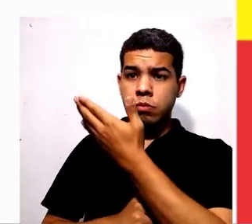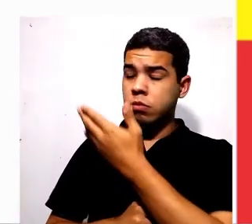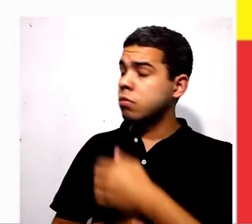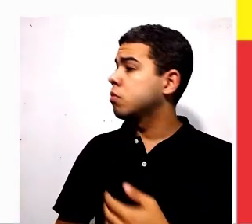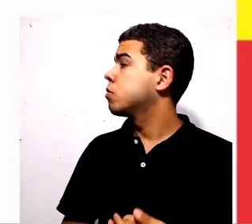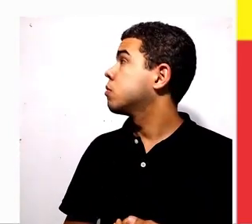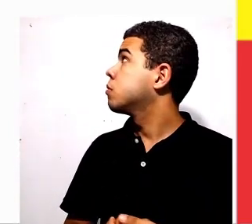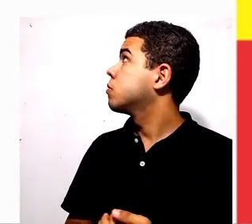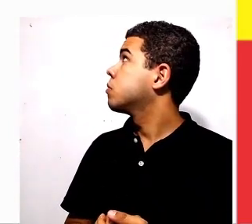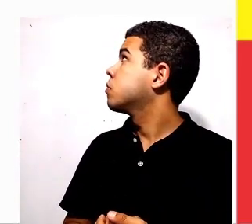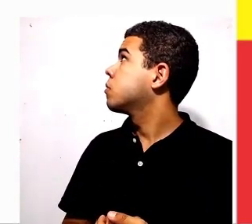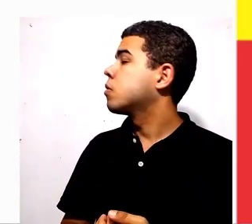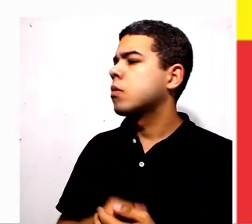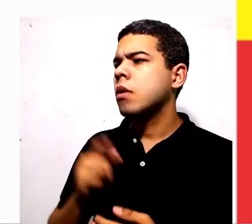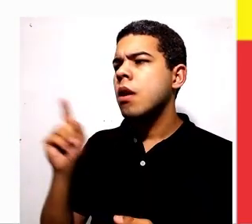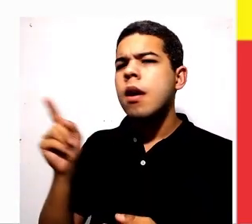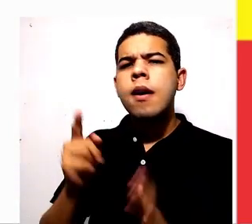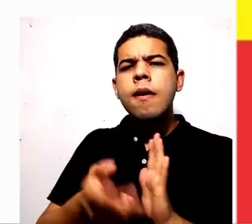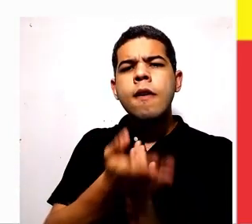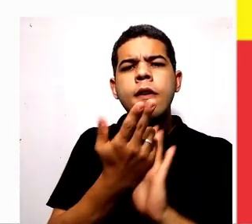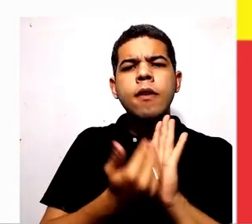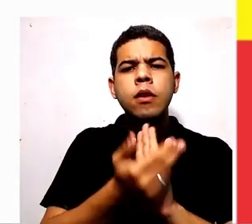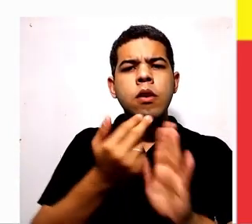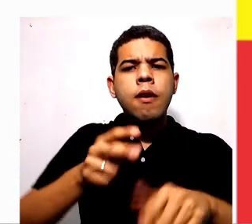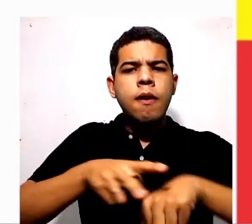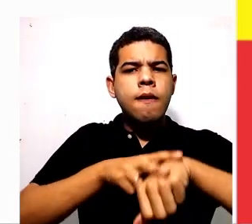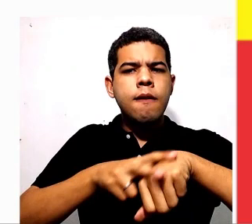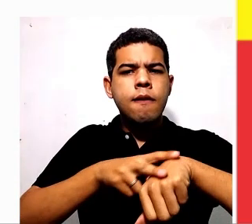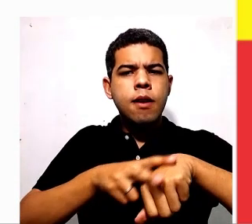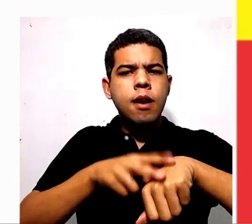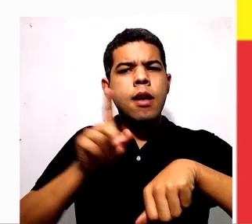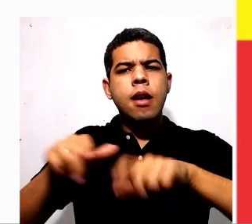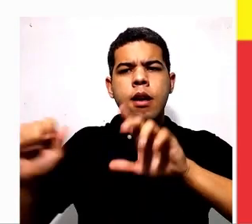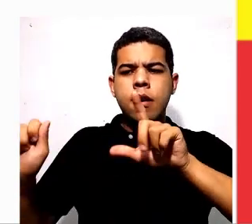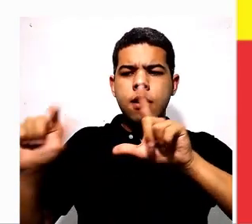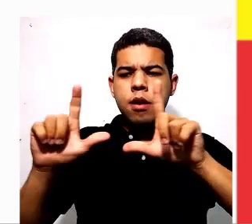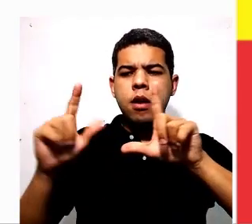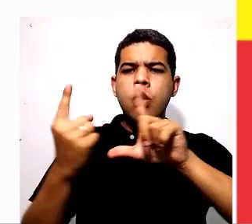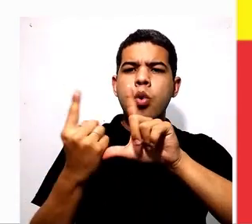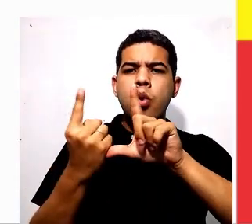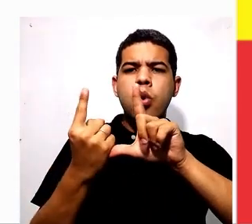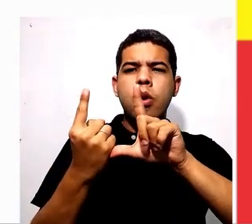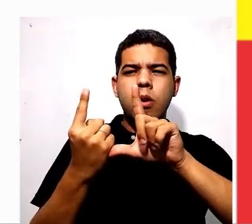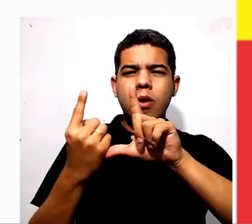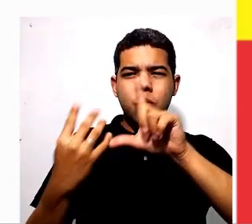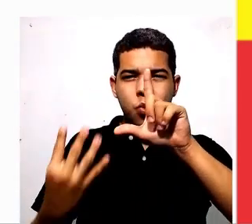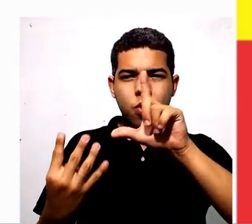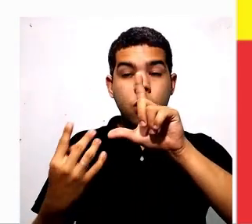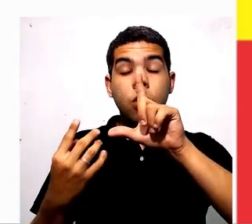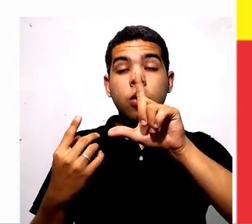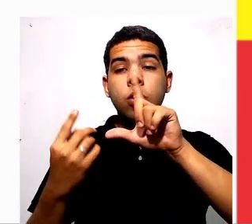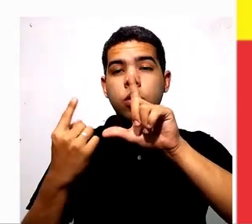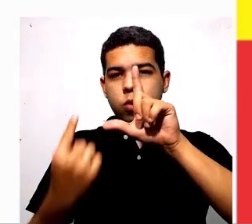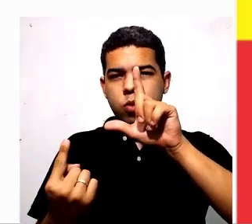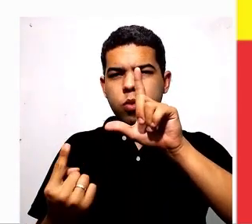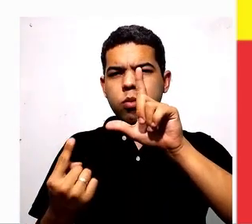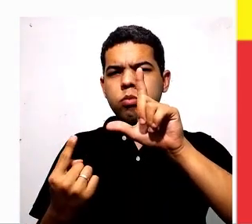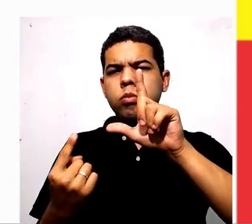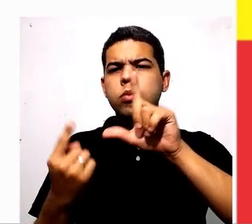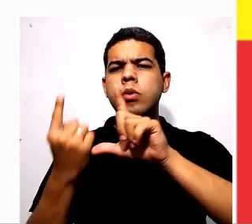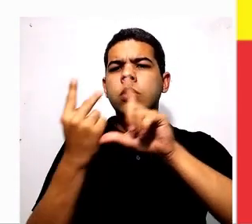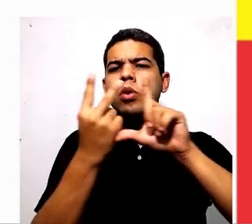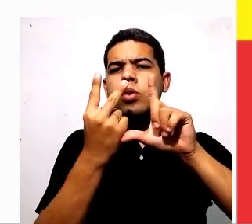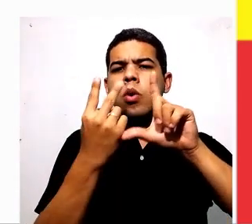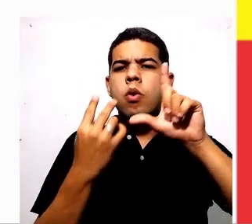que as figuras que está em verde, ó, que a gente viu, ó, é figura 1, 1 quadrado. Figura 2, 1, 2, 3, 4